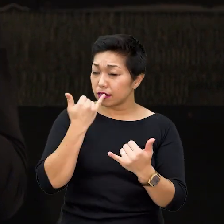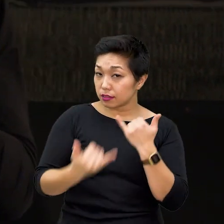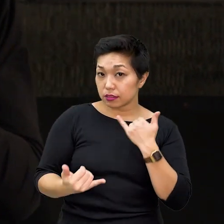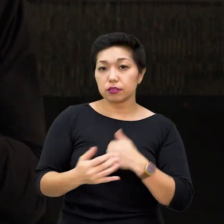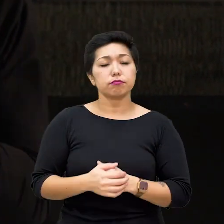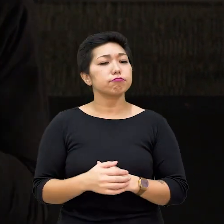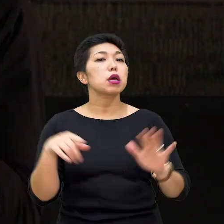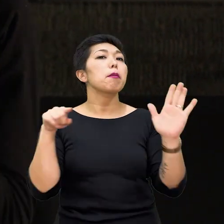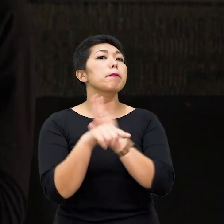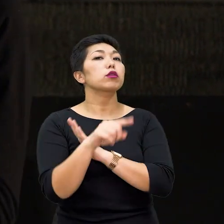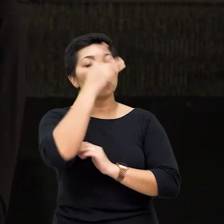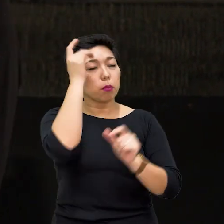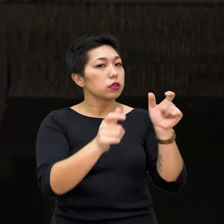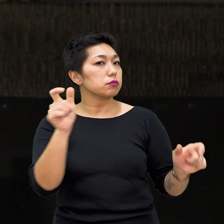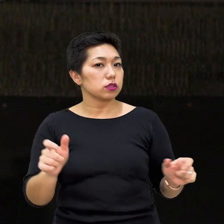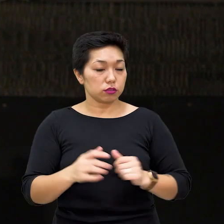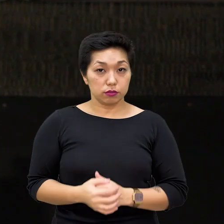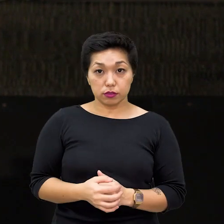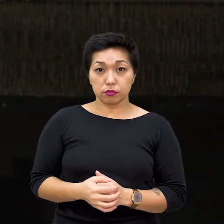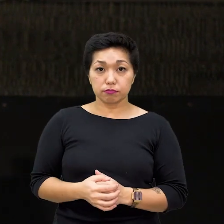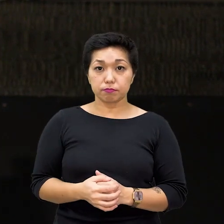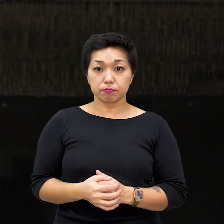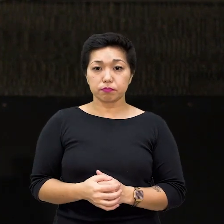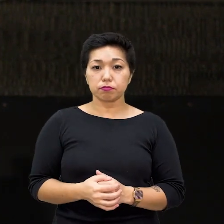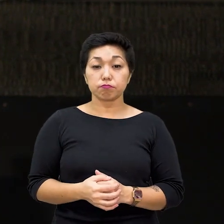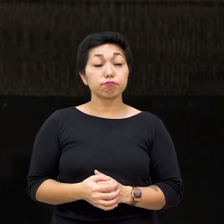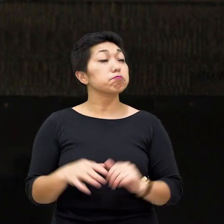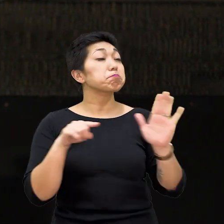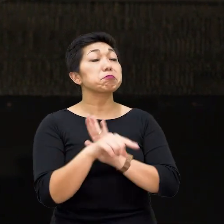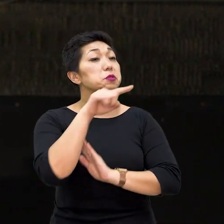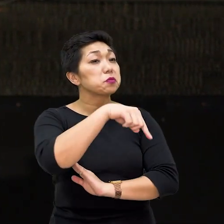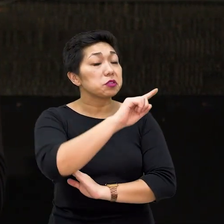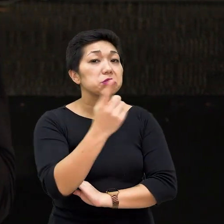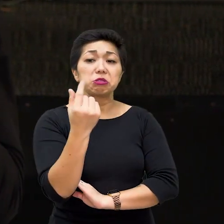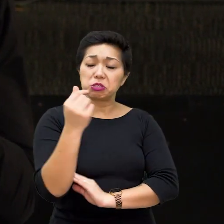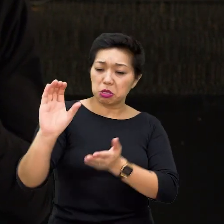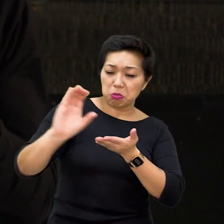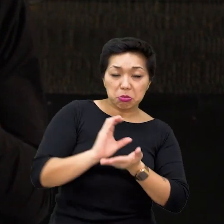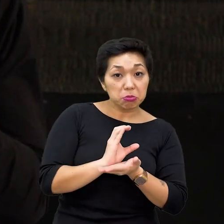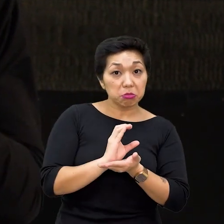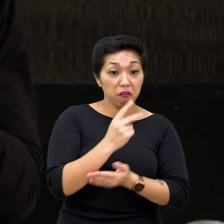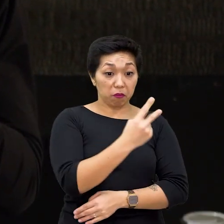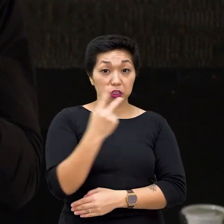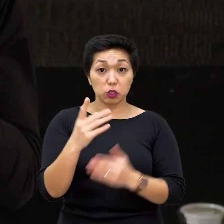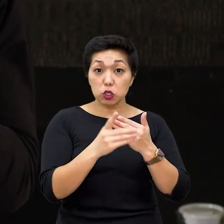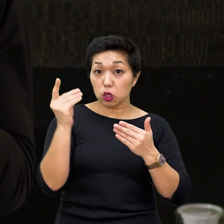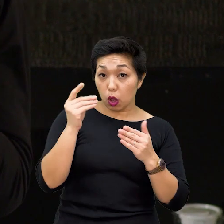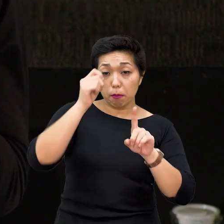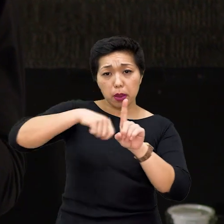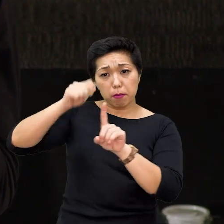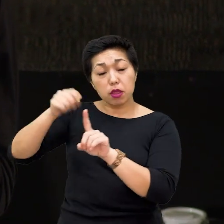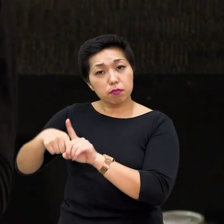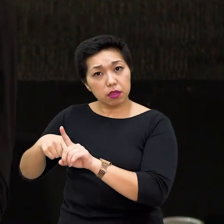fomos perguntar para as pessoas, quando vocês começaram a receber os $22 por